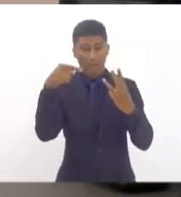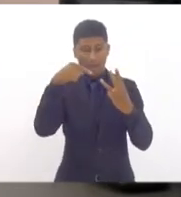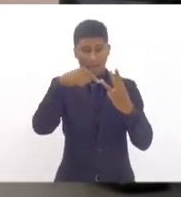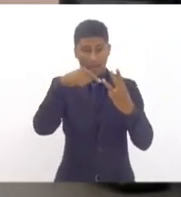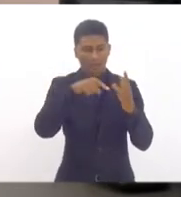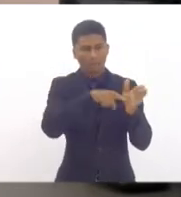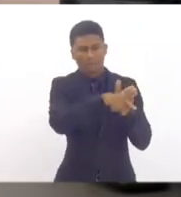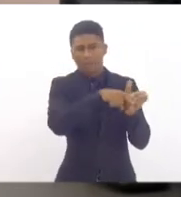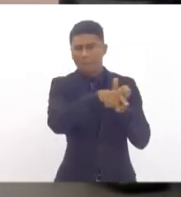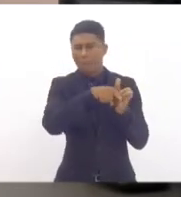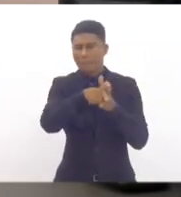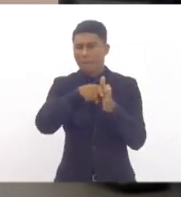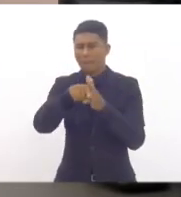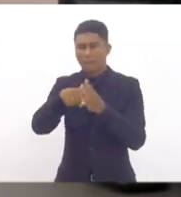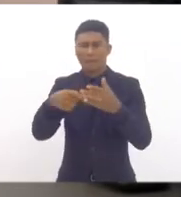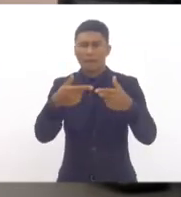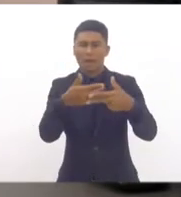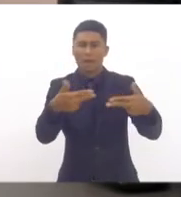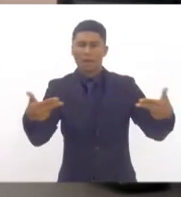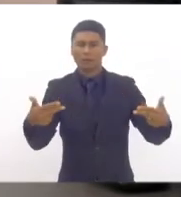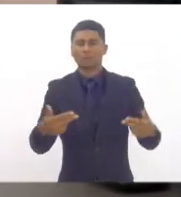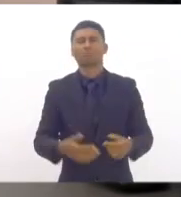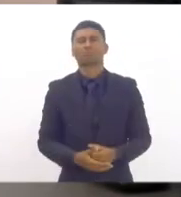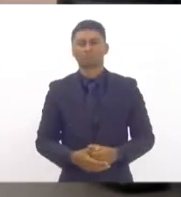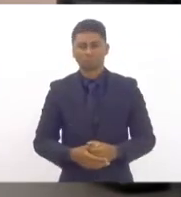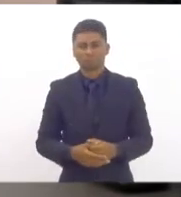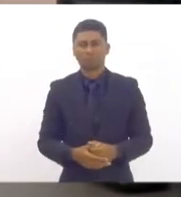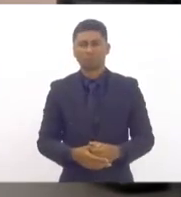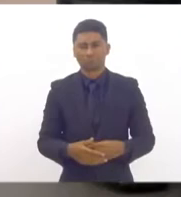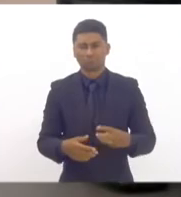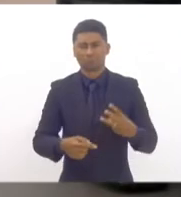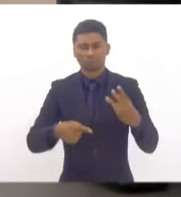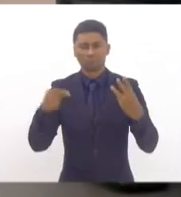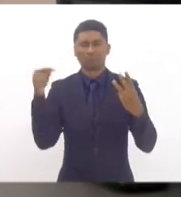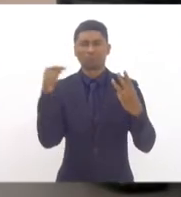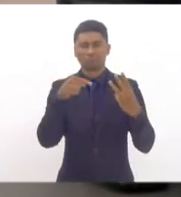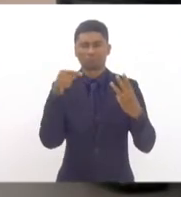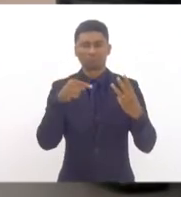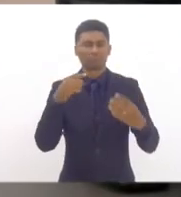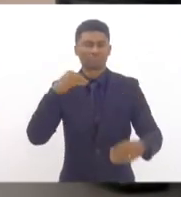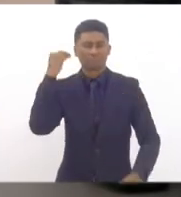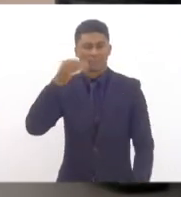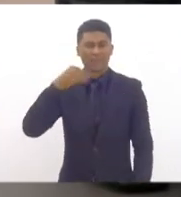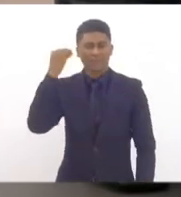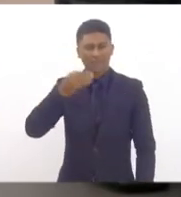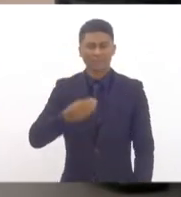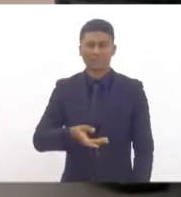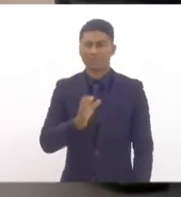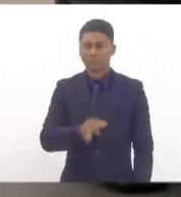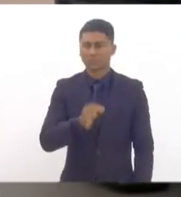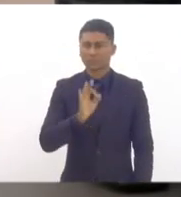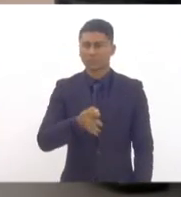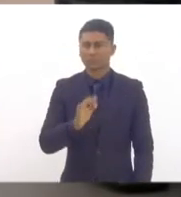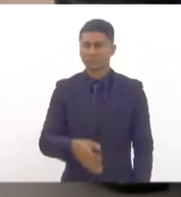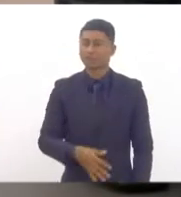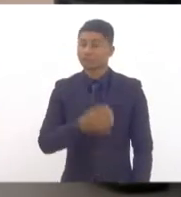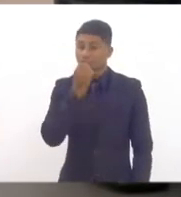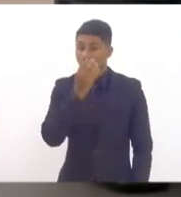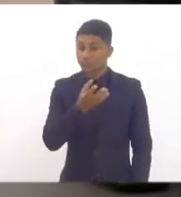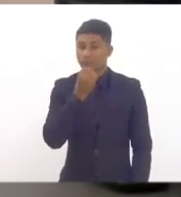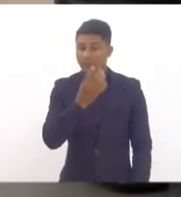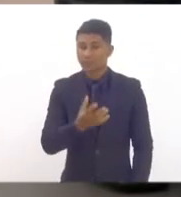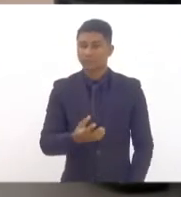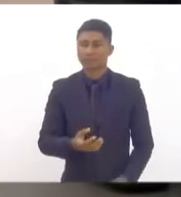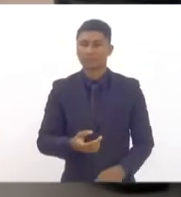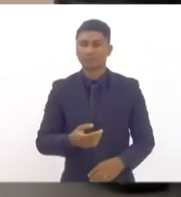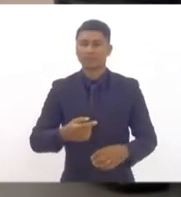que a atuação da Eliene é uma atuação escrita na experiência vivida e na realidade, e que isso contribui muito para o